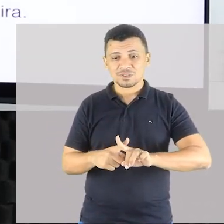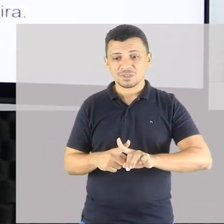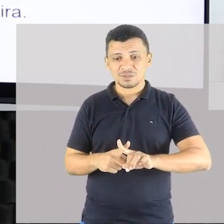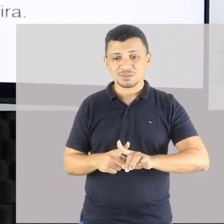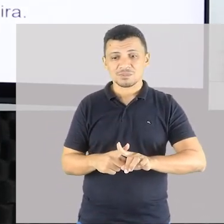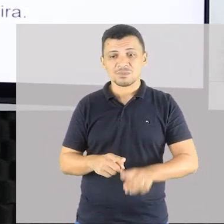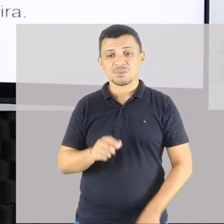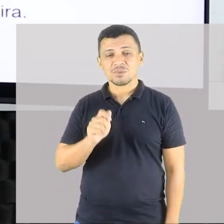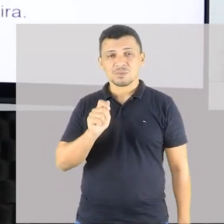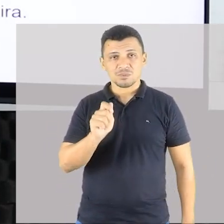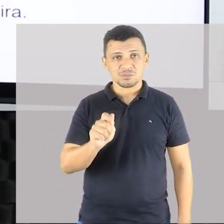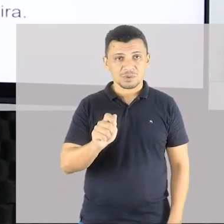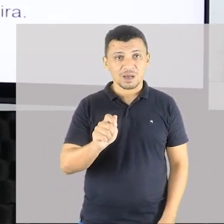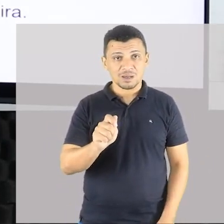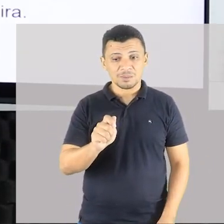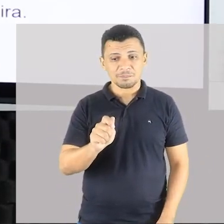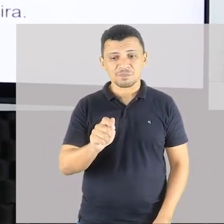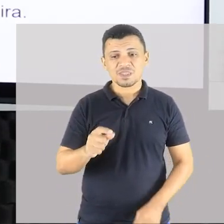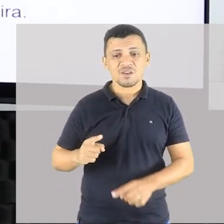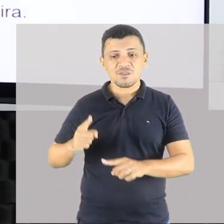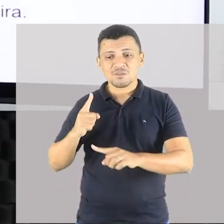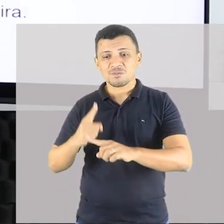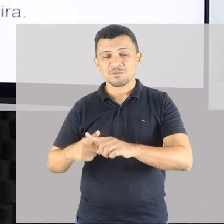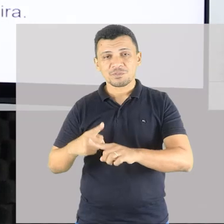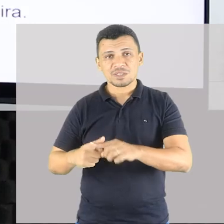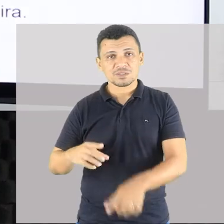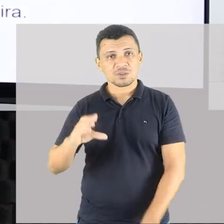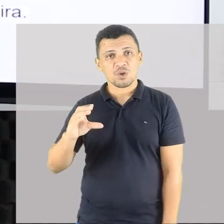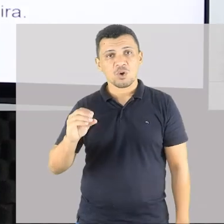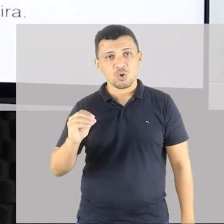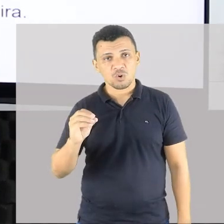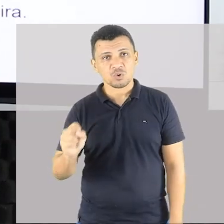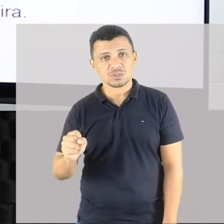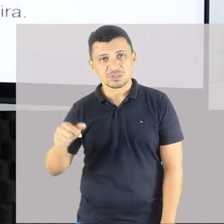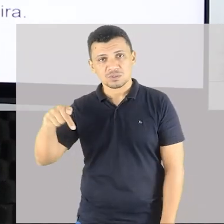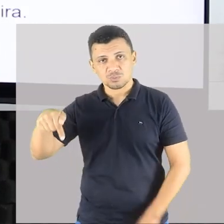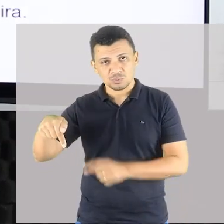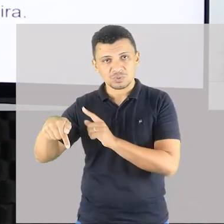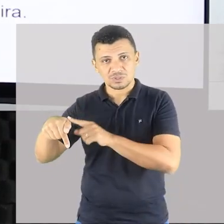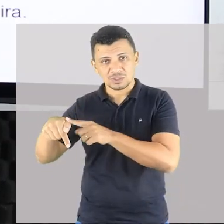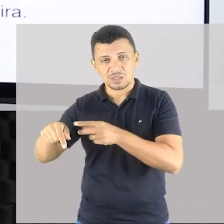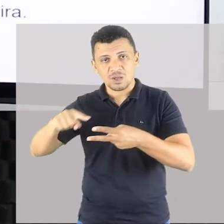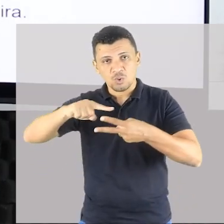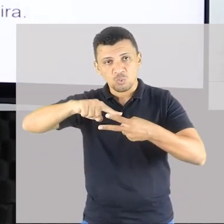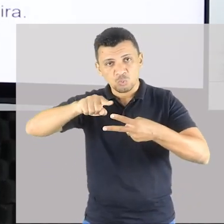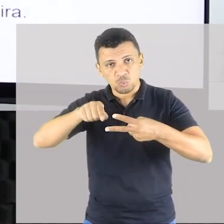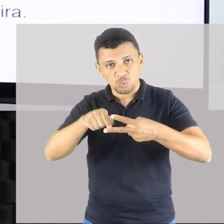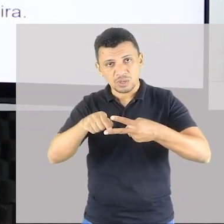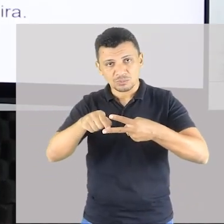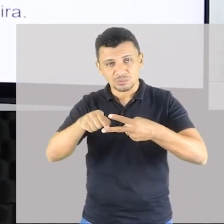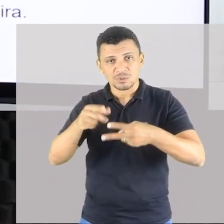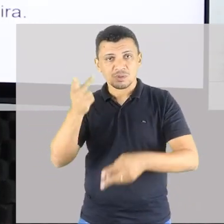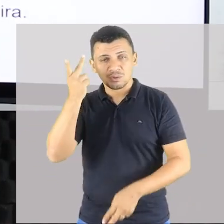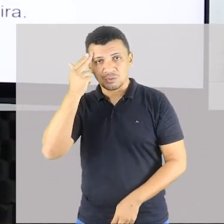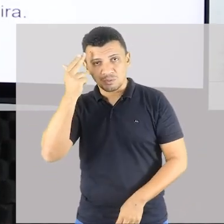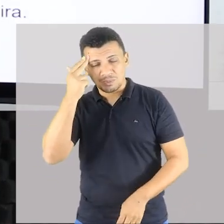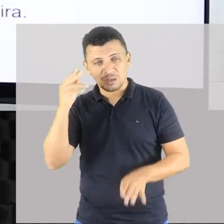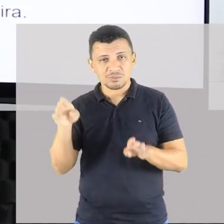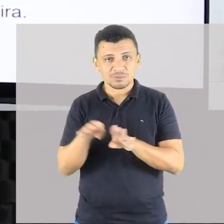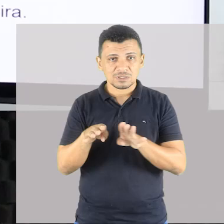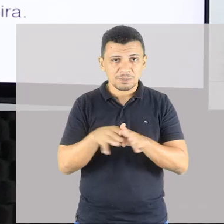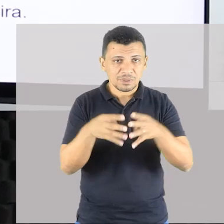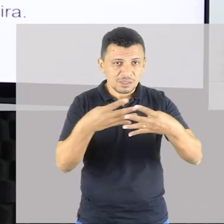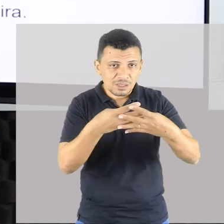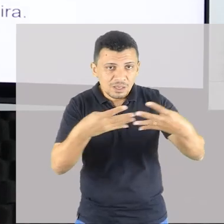o valor dessa área vezes o cosseno do ângulo entre a reta normal e as linhas de